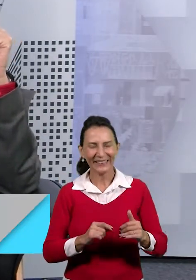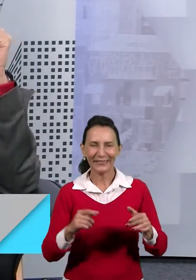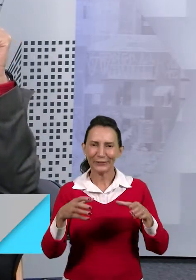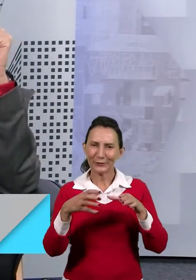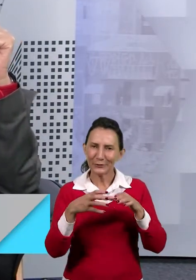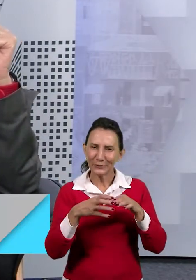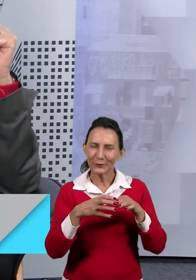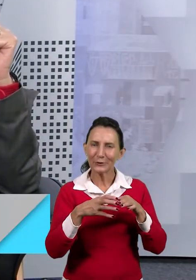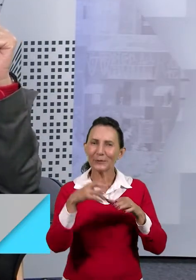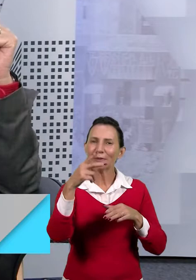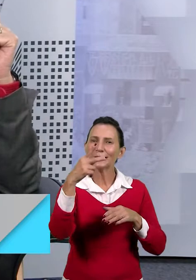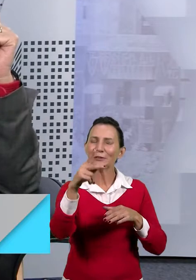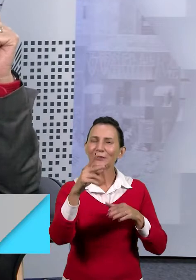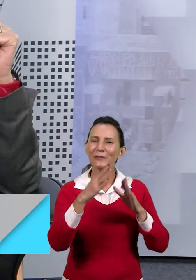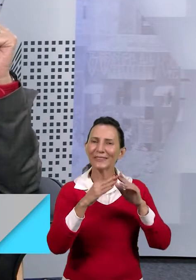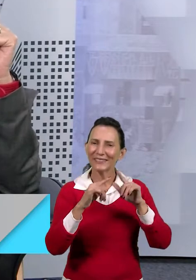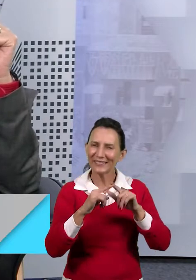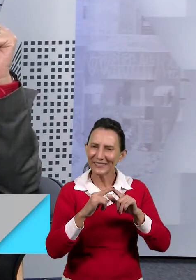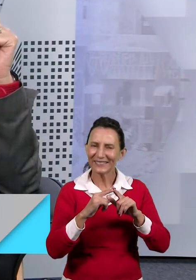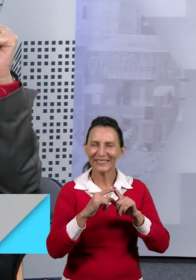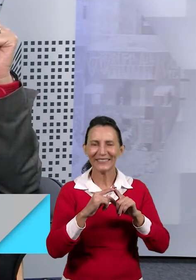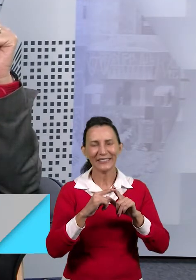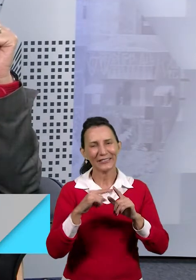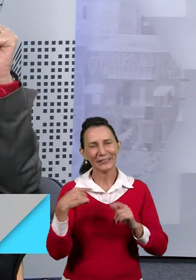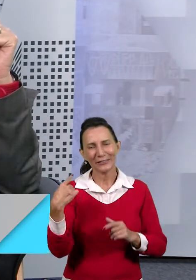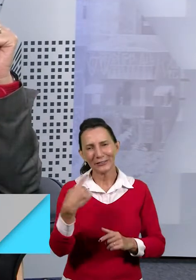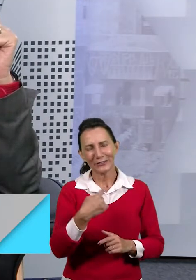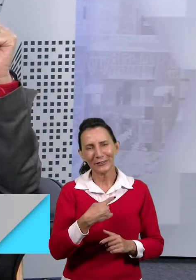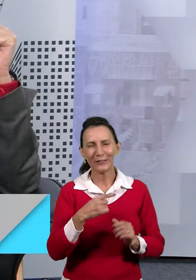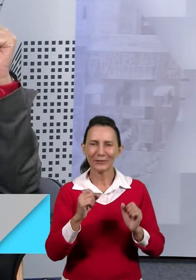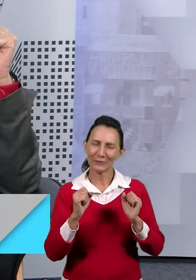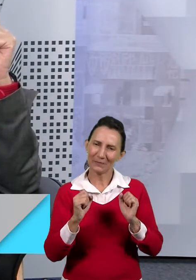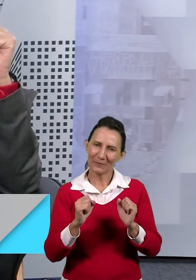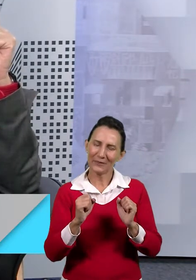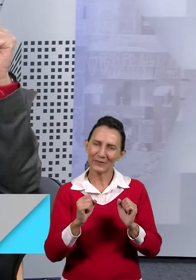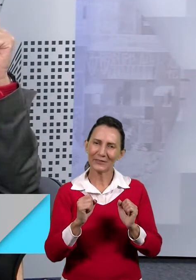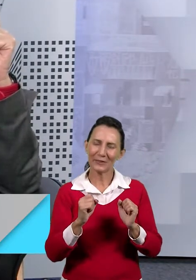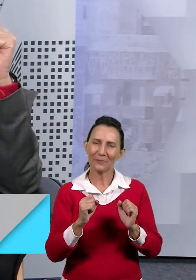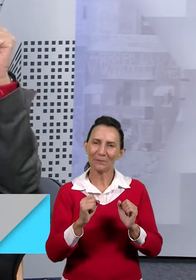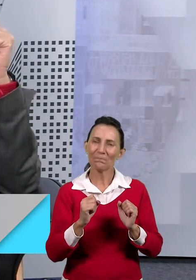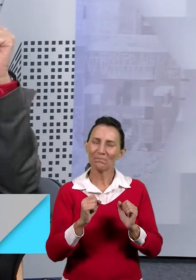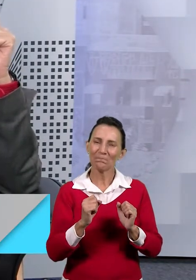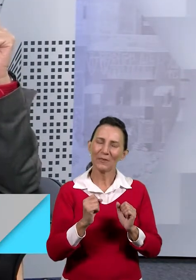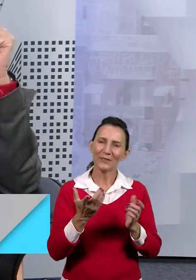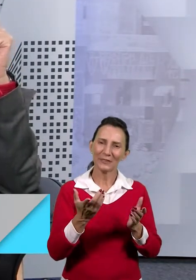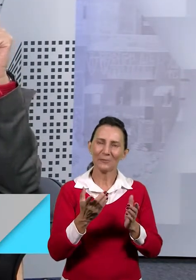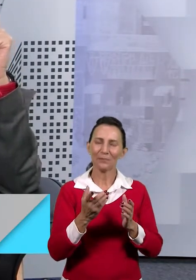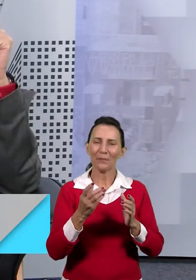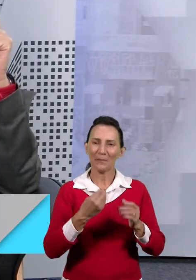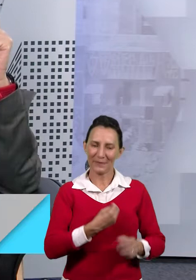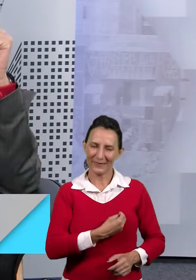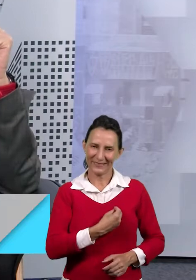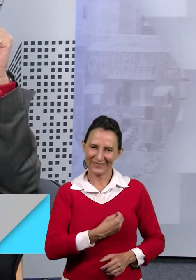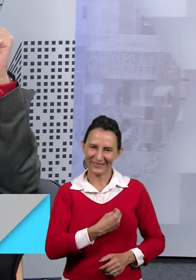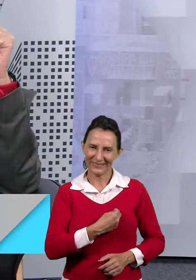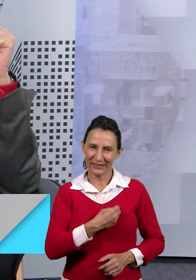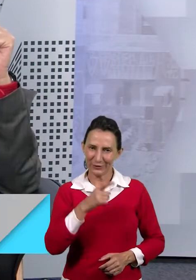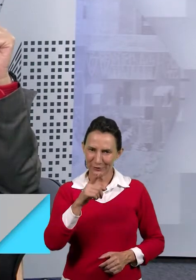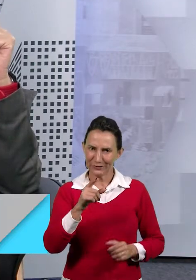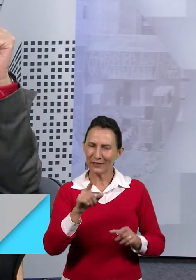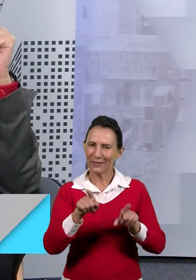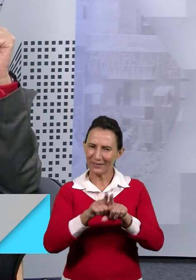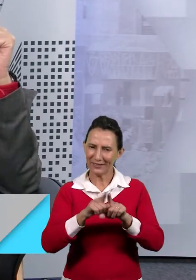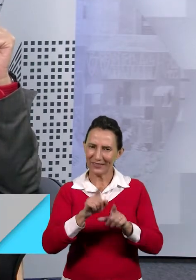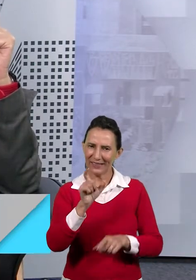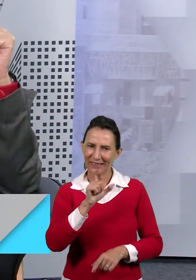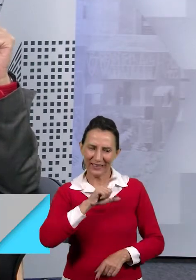conselho, a diretoria, para que nós também possamos dar posse. E você pode fazer a sua credencial